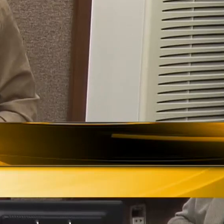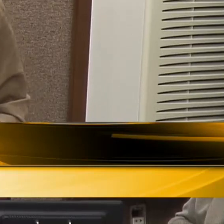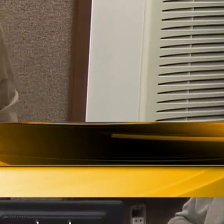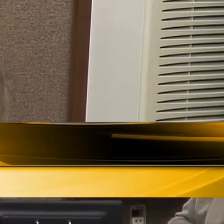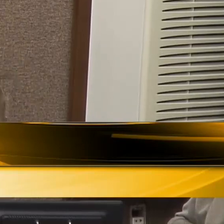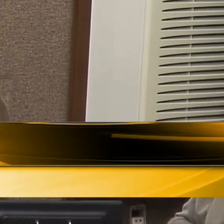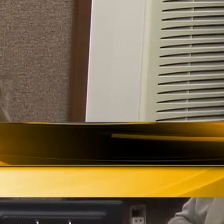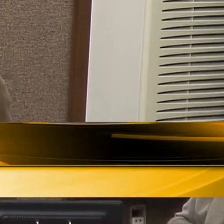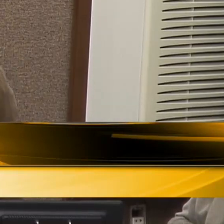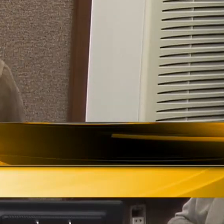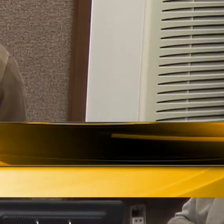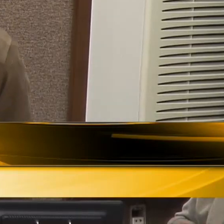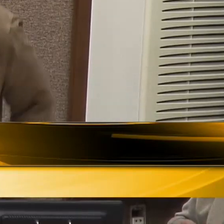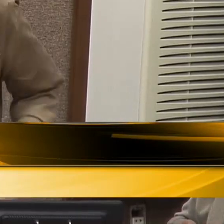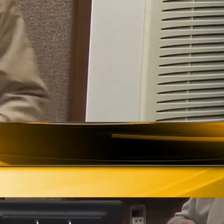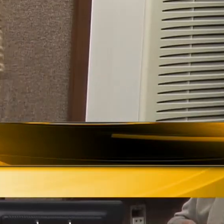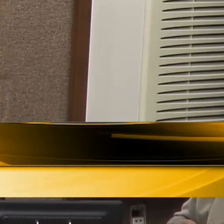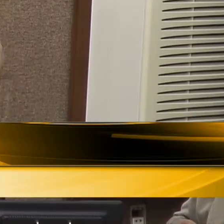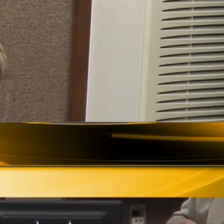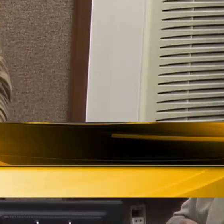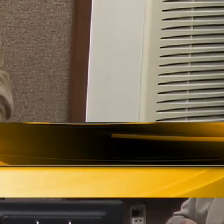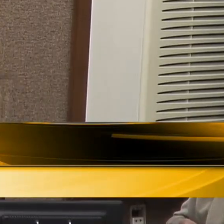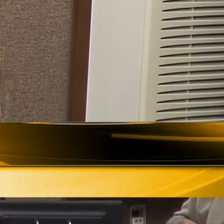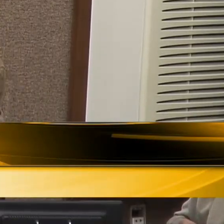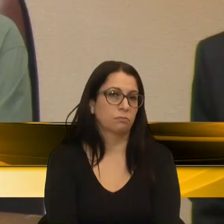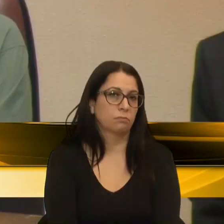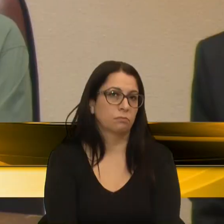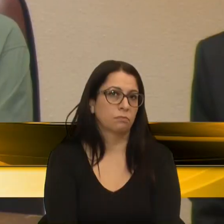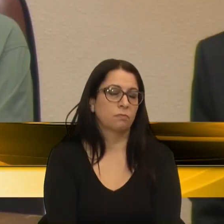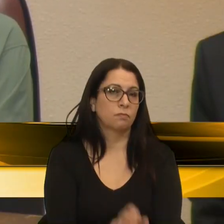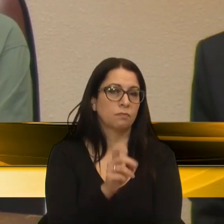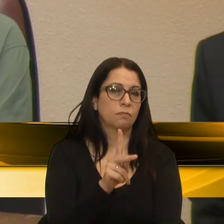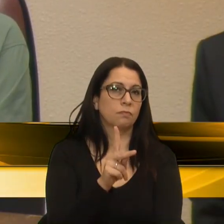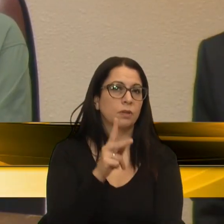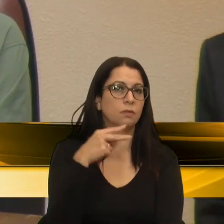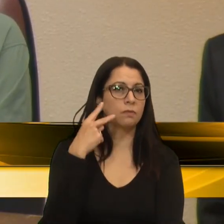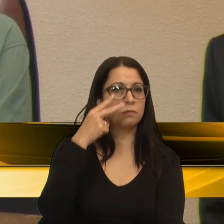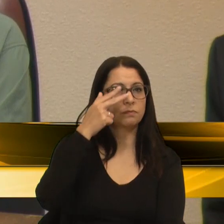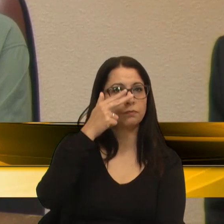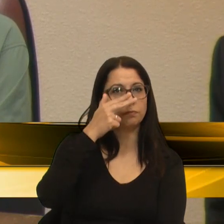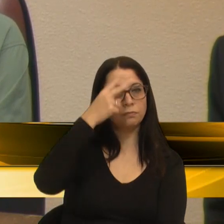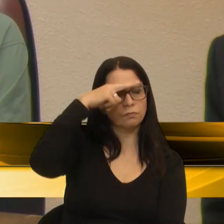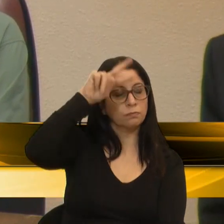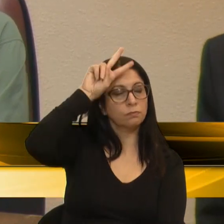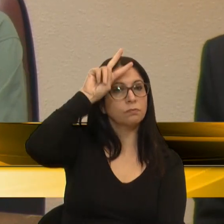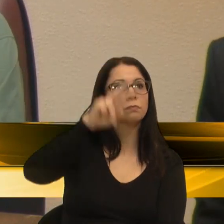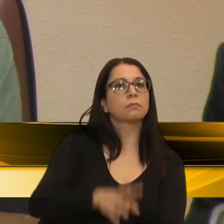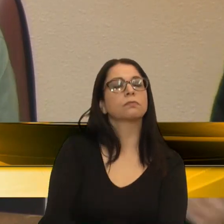Parabéns. Obrigada, presidente. Ok. Vereador Edson da Rosa.